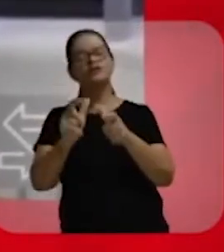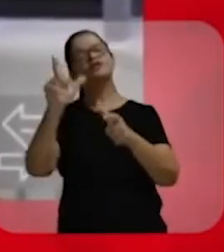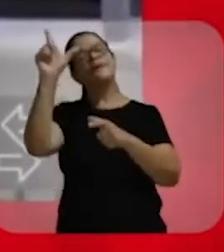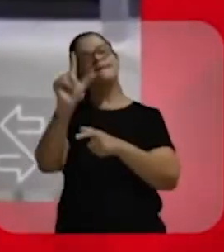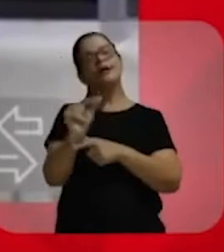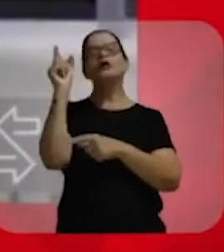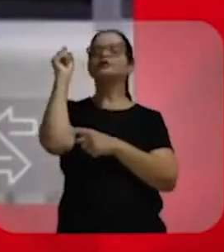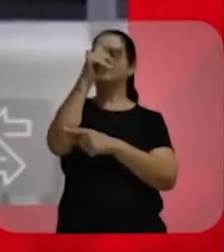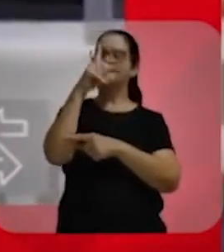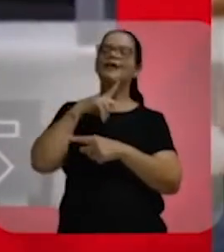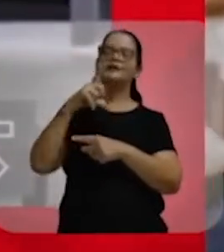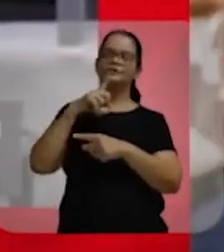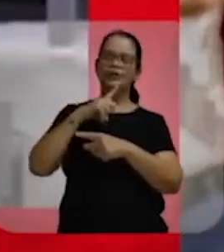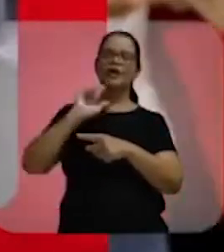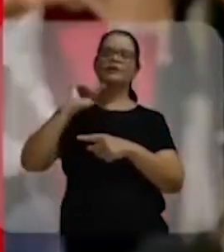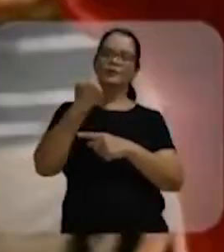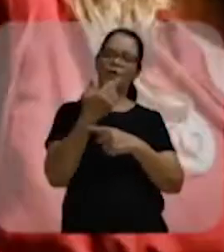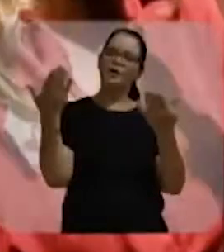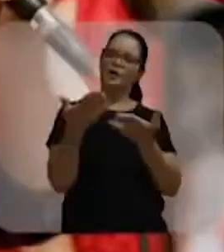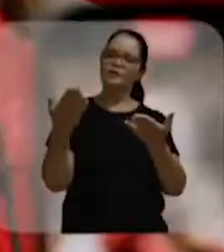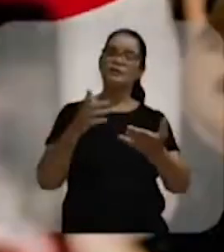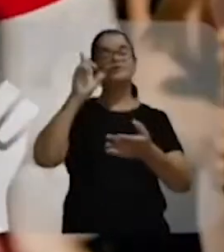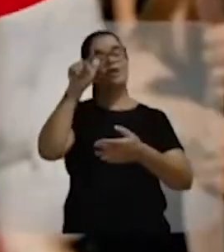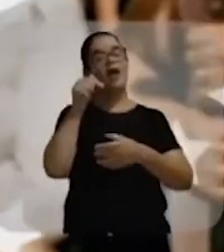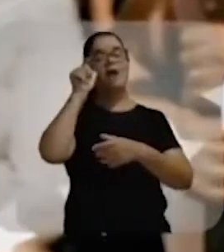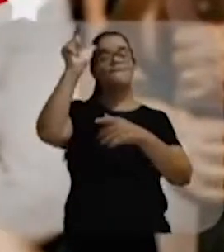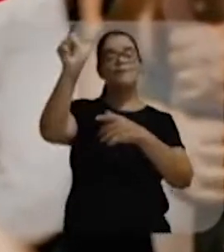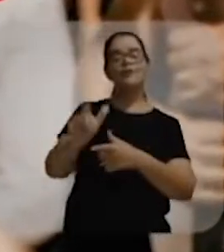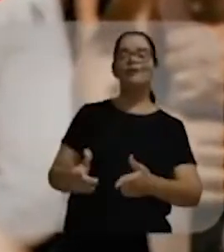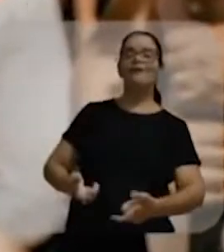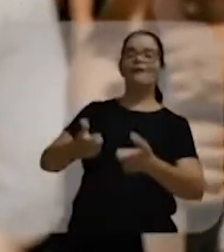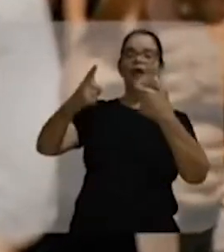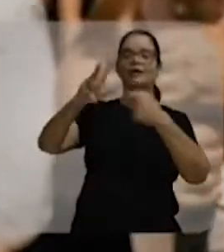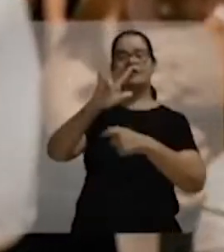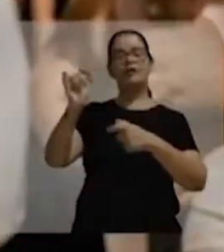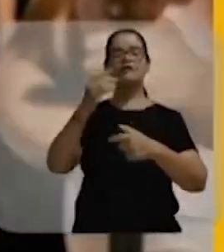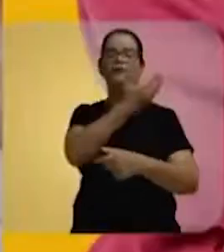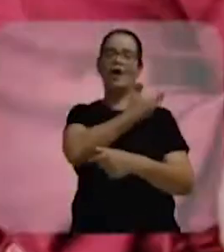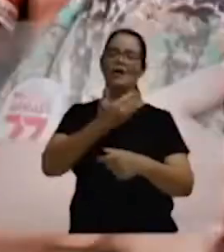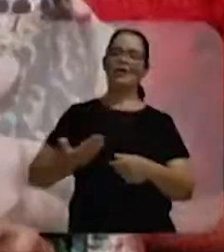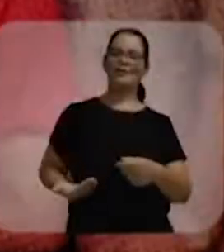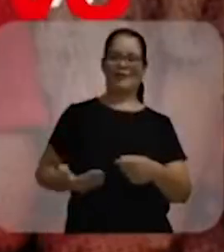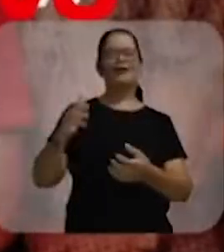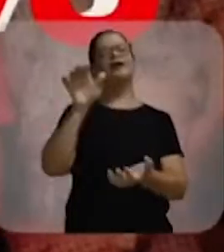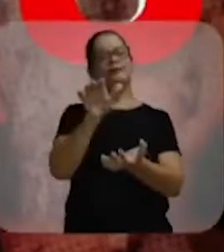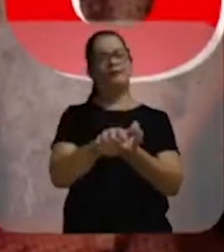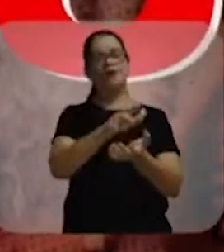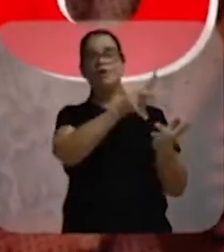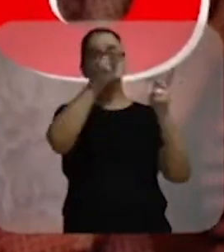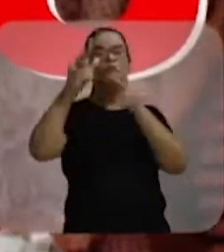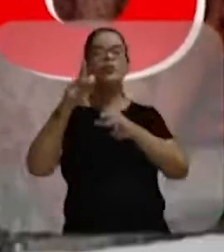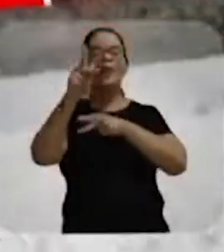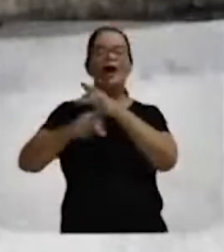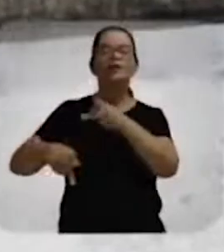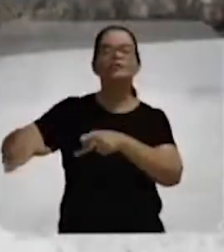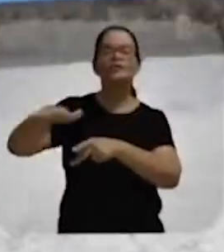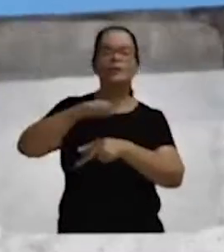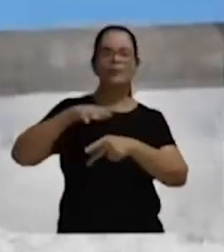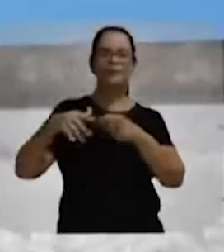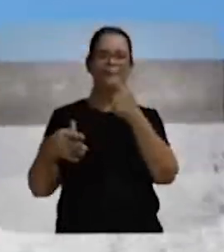menos dificuldade do que nós atravessamos. É essa mulher guerreira que vai governar Pernambuco, do lado do